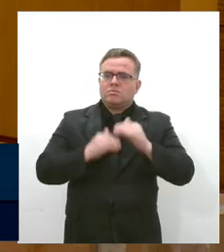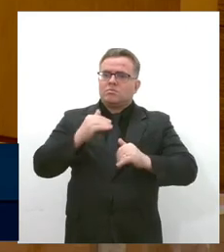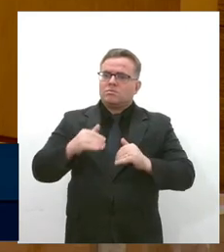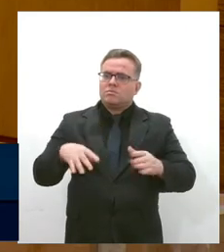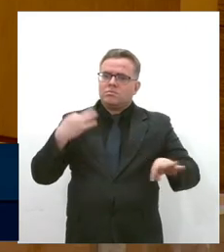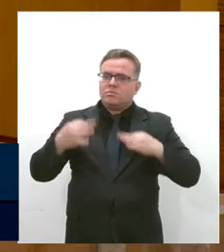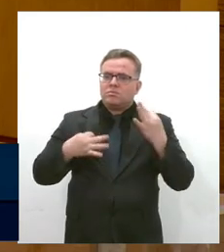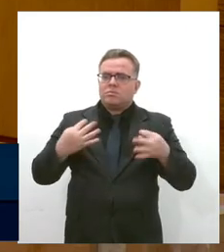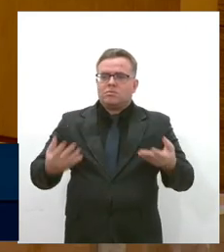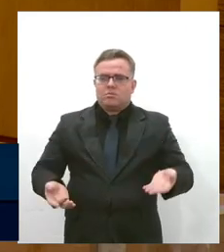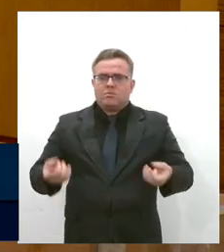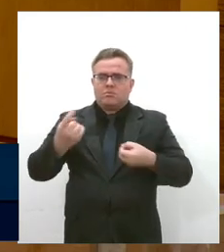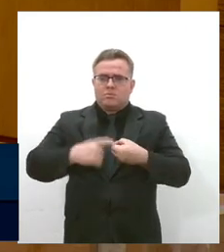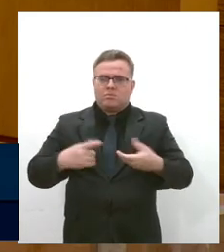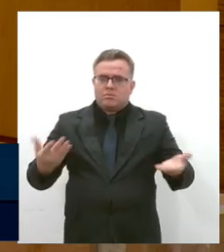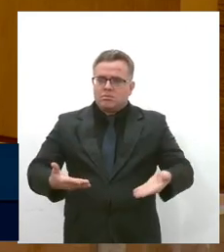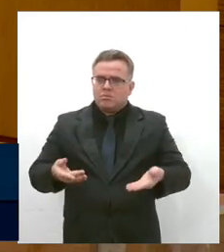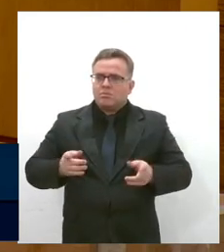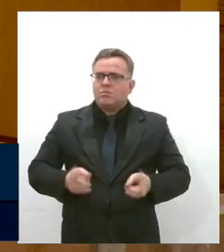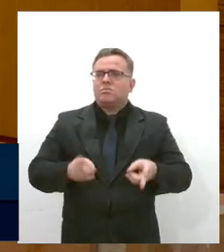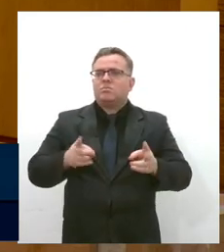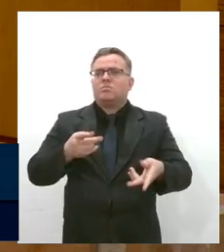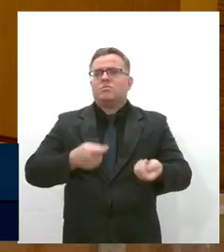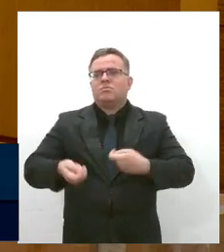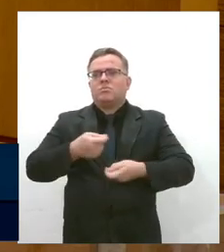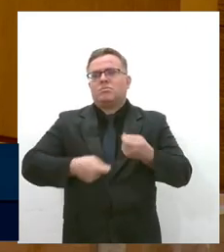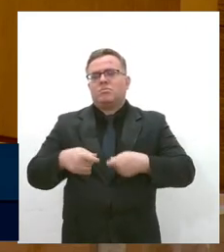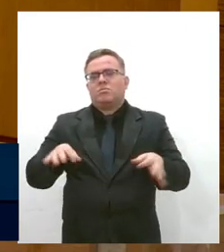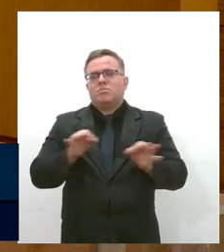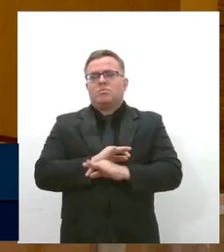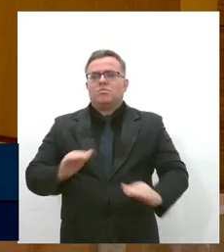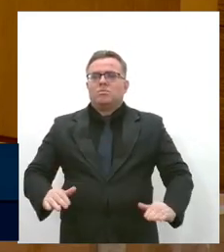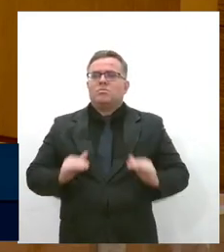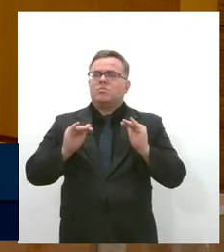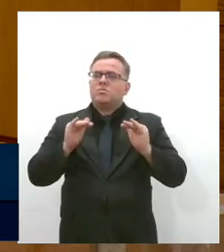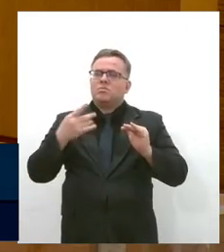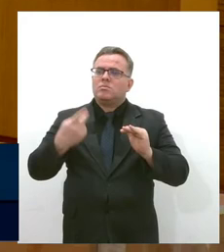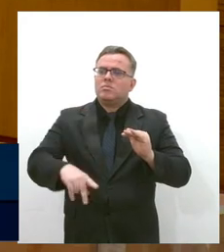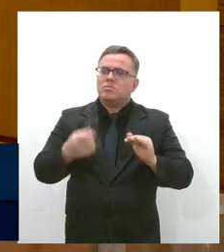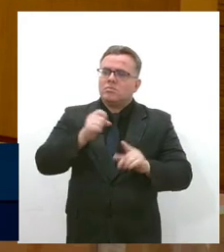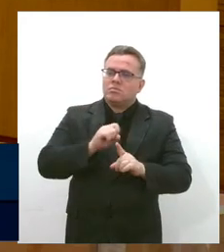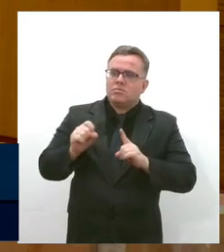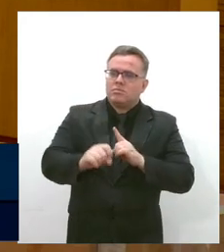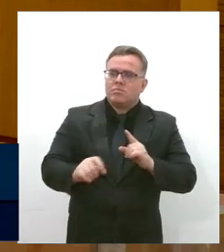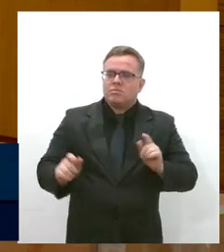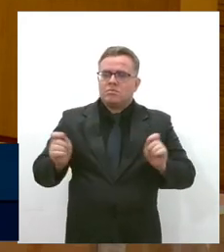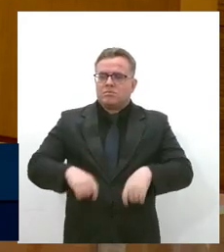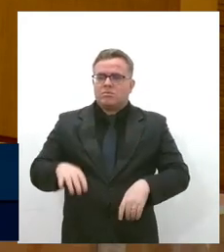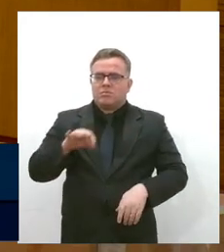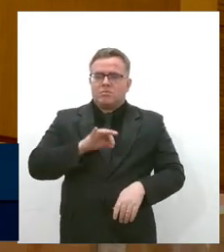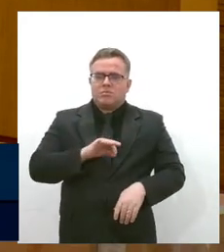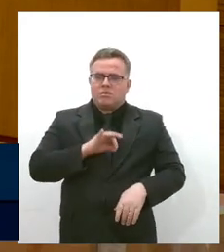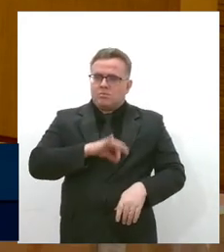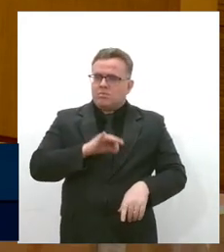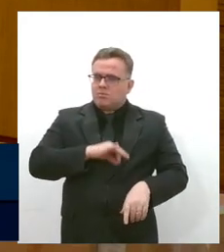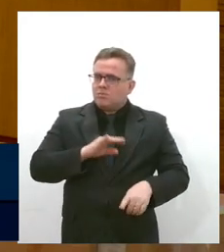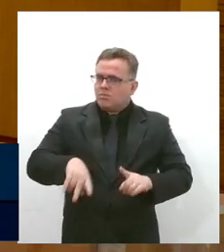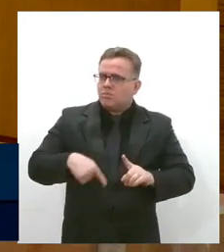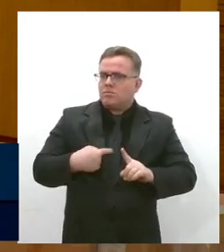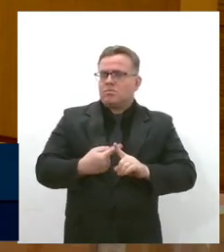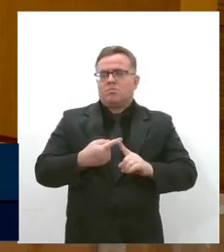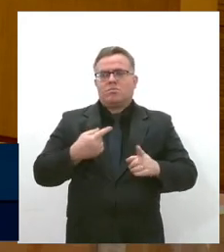economia, captação de impostos, promoções nas áreas sociais, geração de renda e criação de centenas de empregos no nosso Estado. Outro